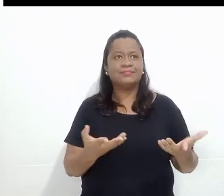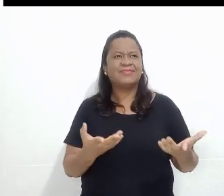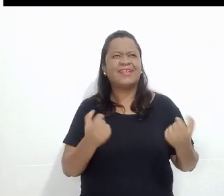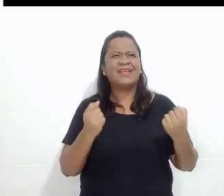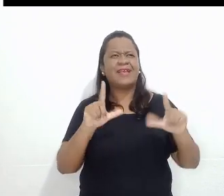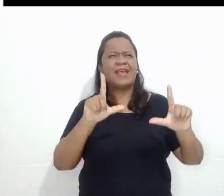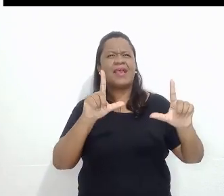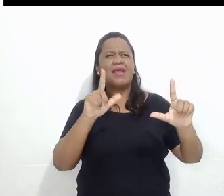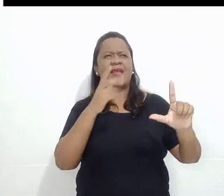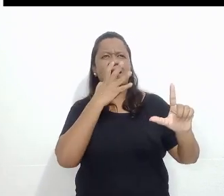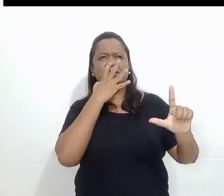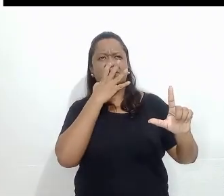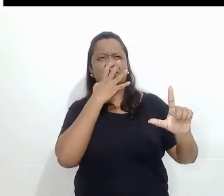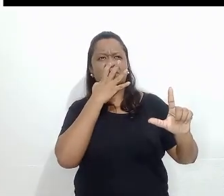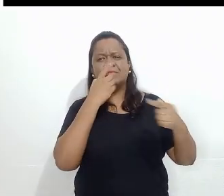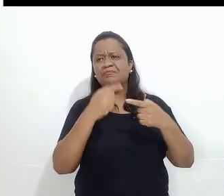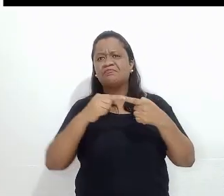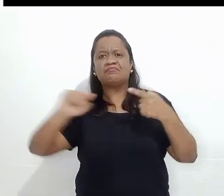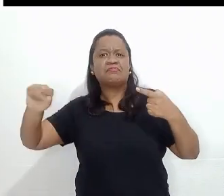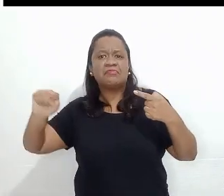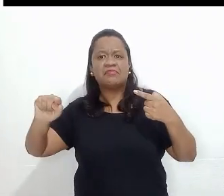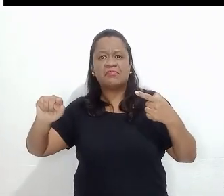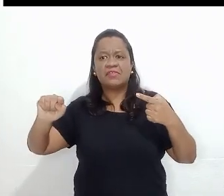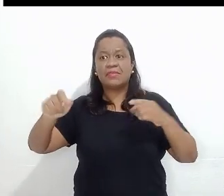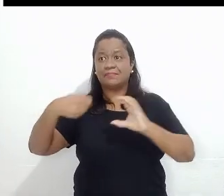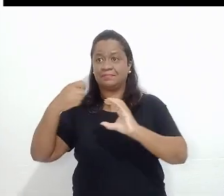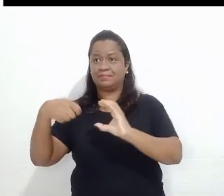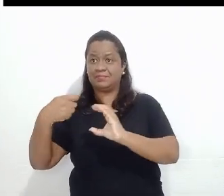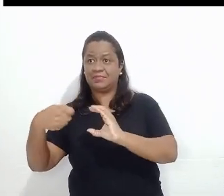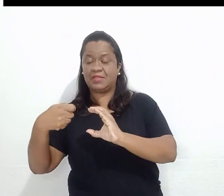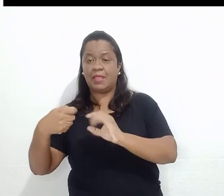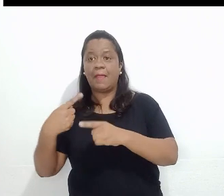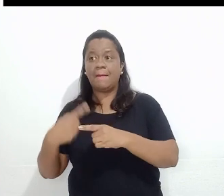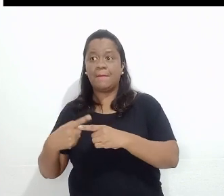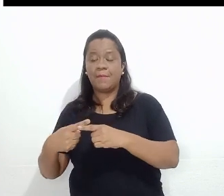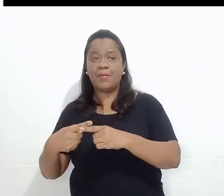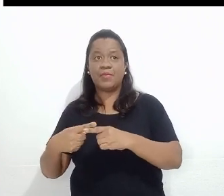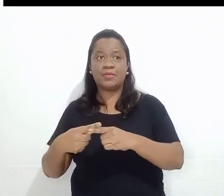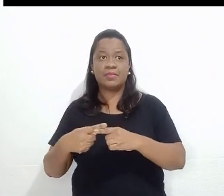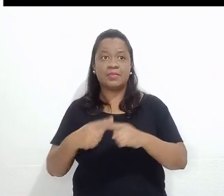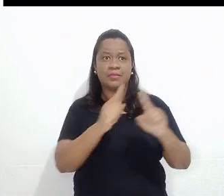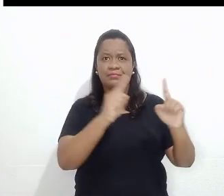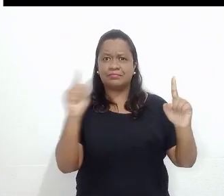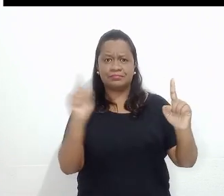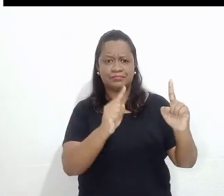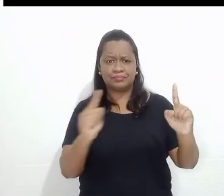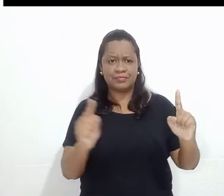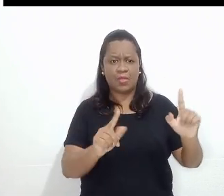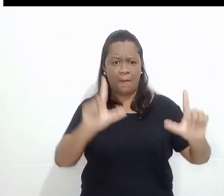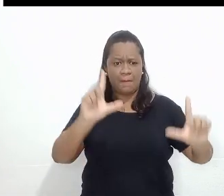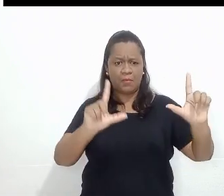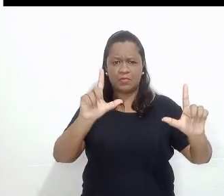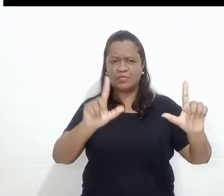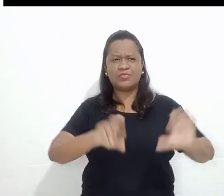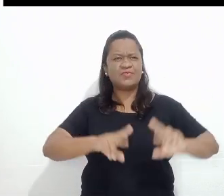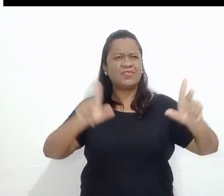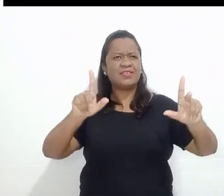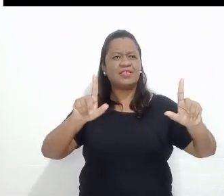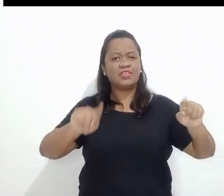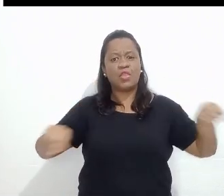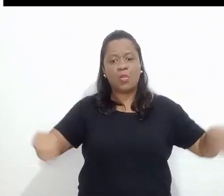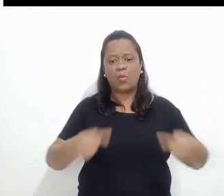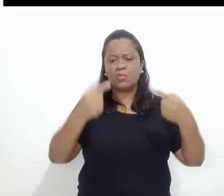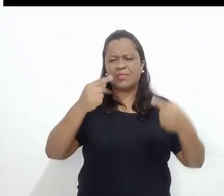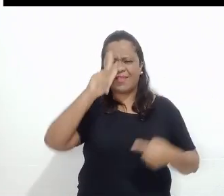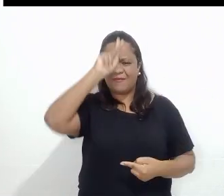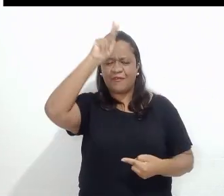a ver com aquilo que está sendo filmado. Porque a calibração do monitor está diferente. Ele está com um contraste muito forte, ele